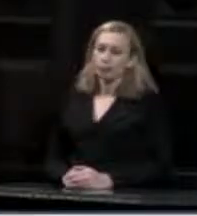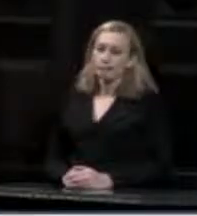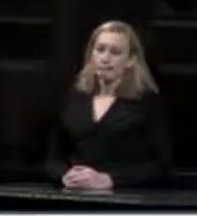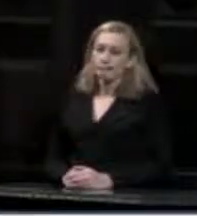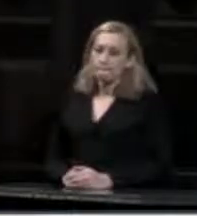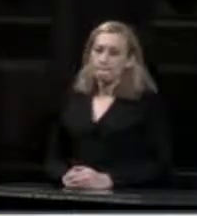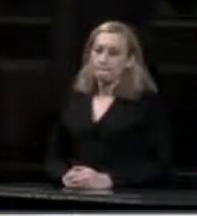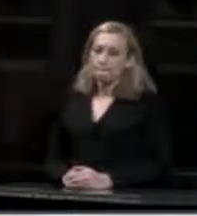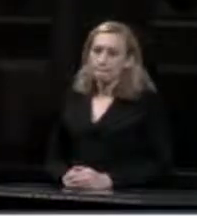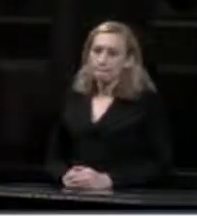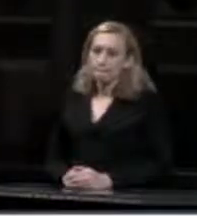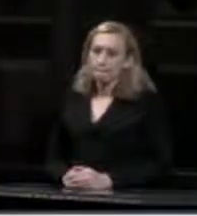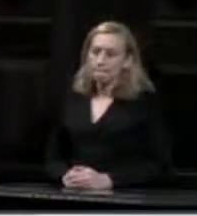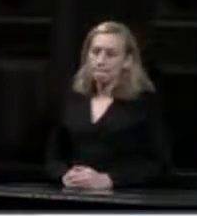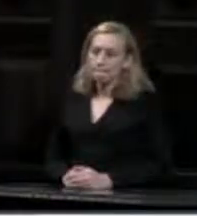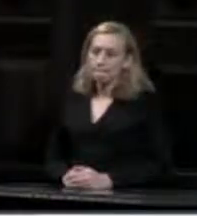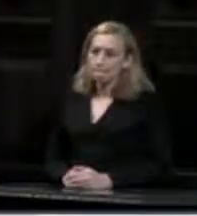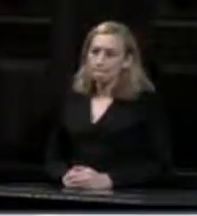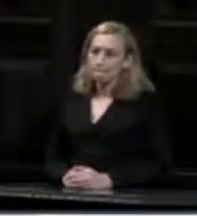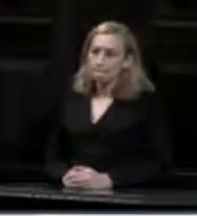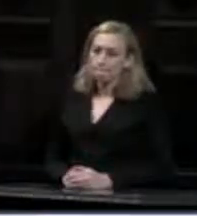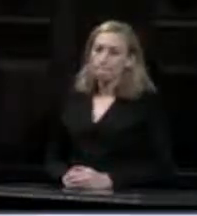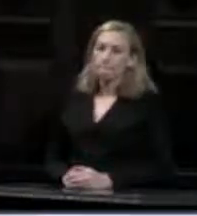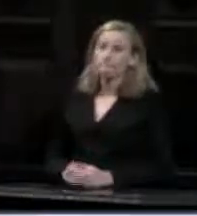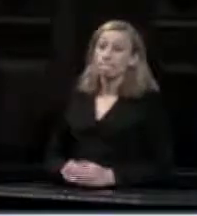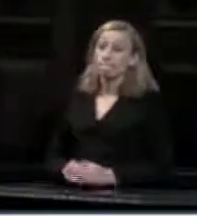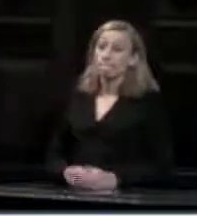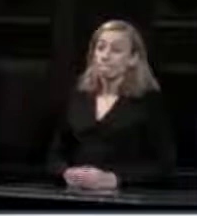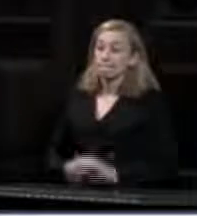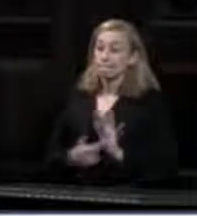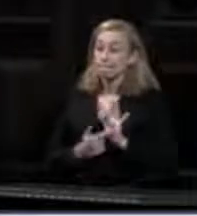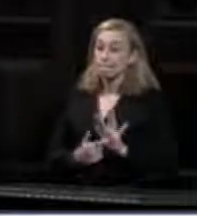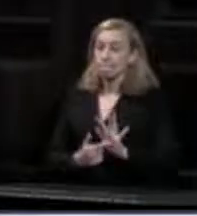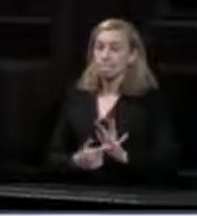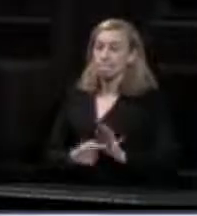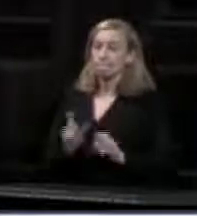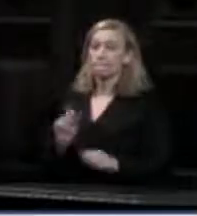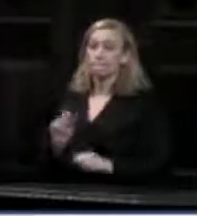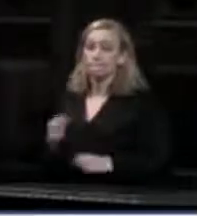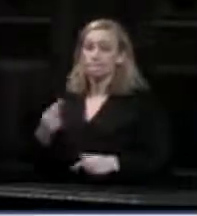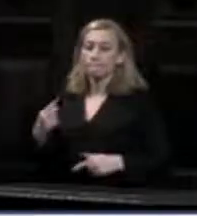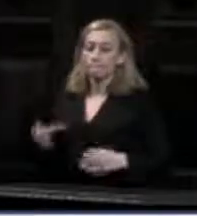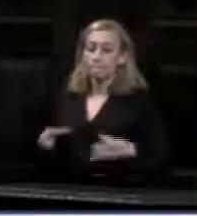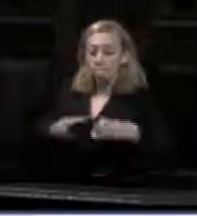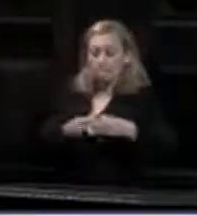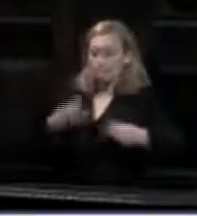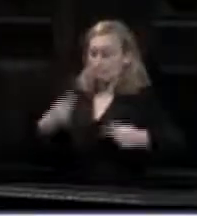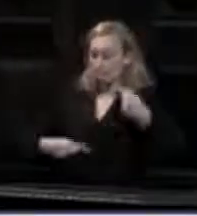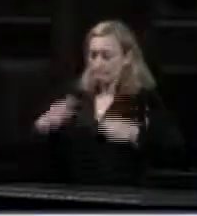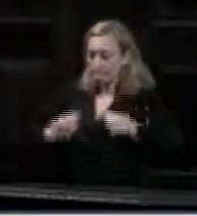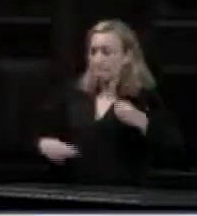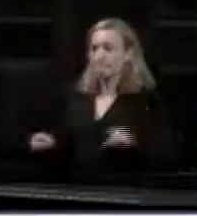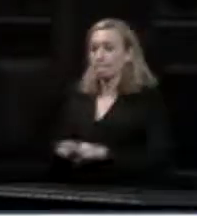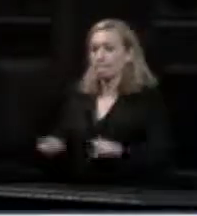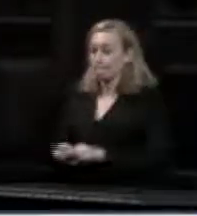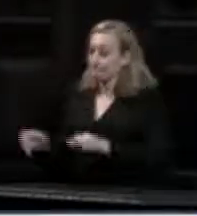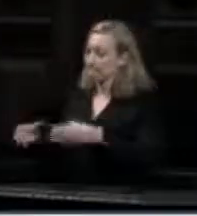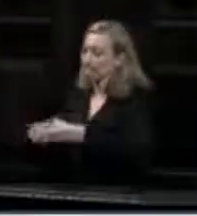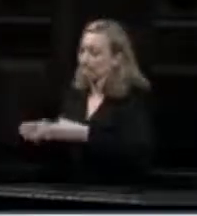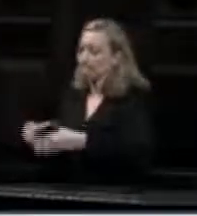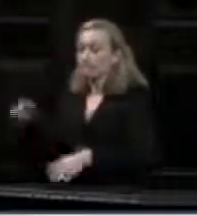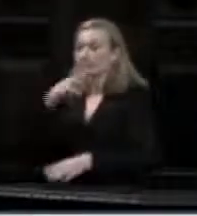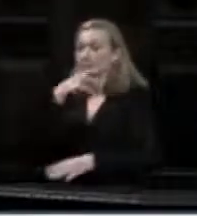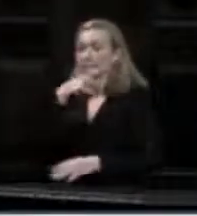a elite política com a elite partidária para uma